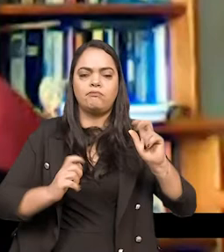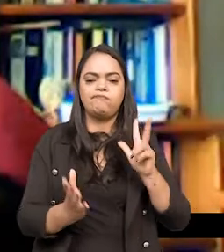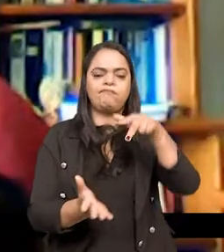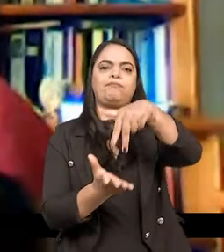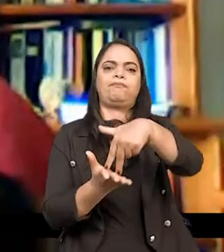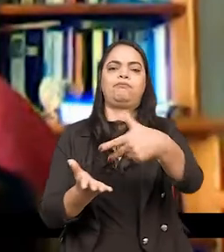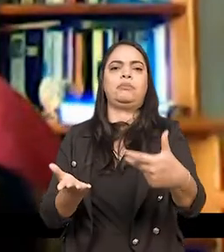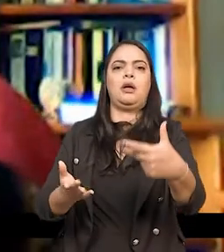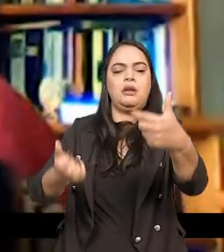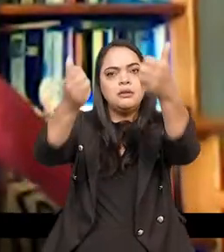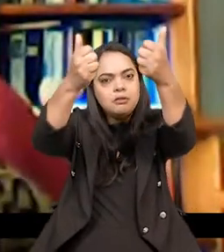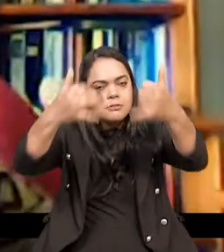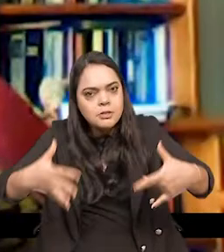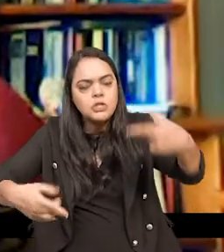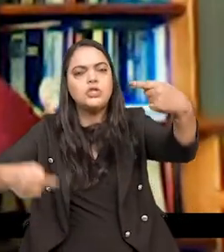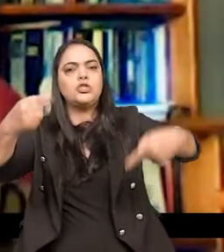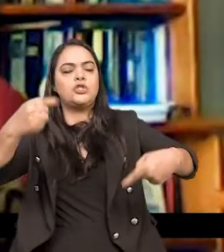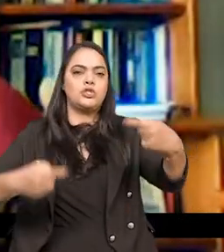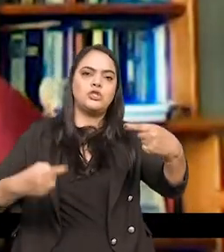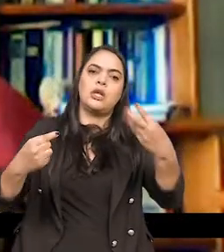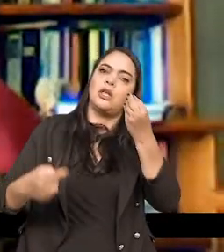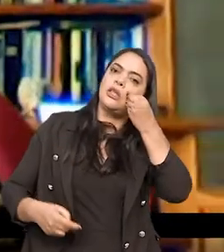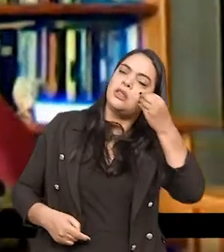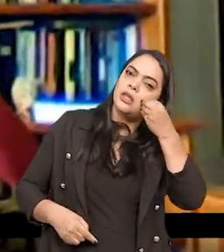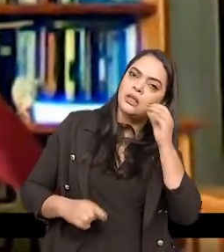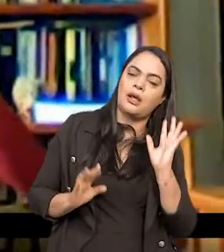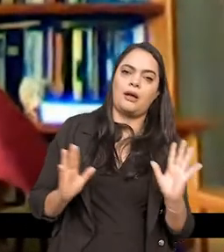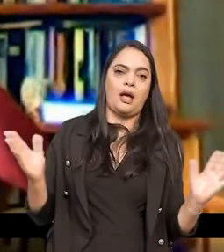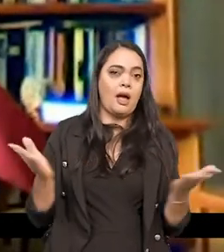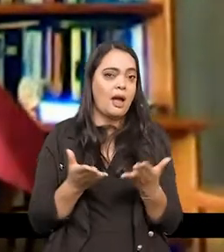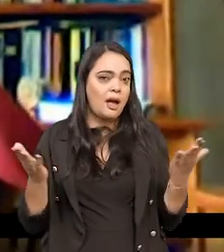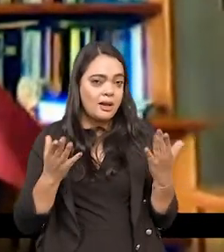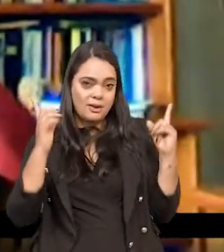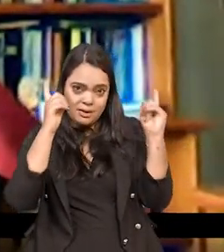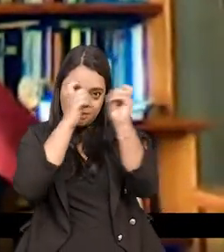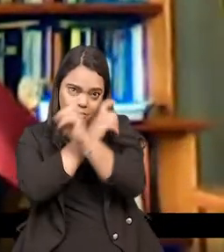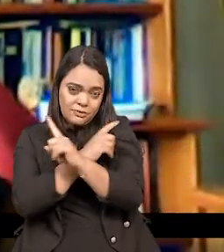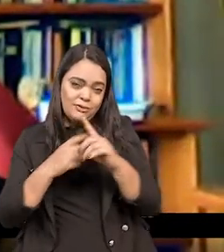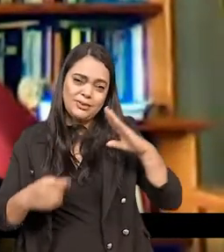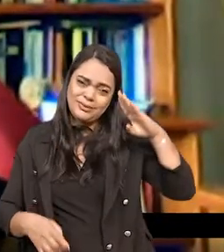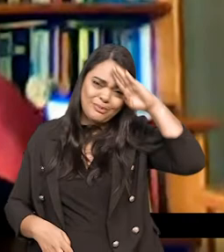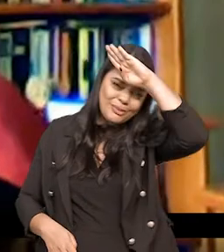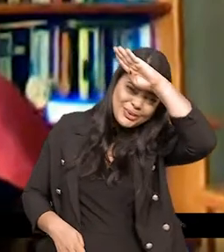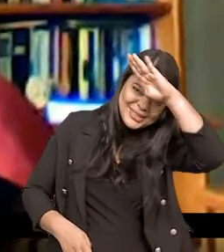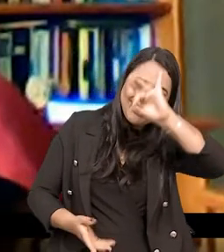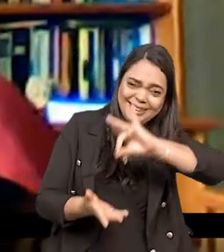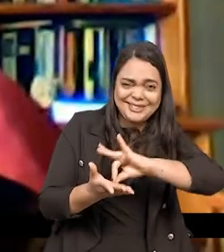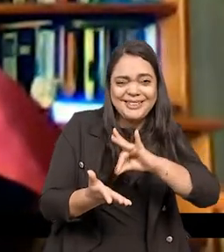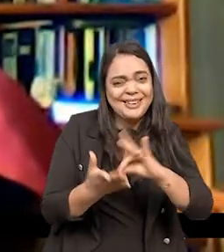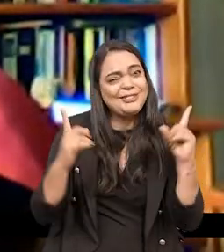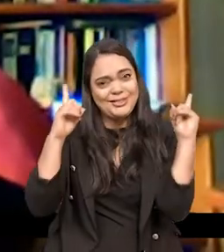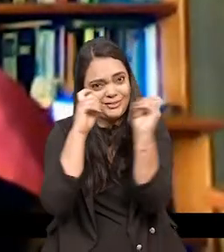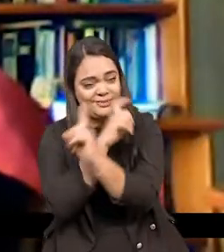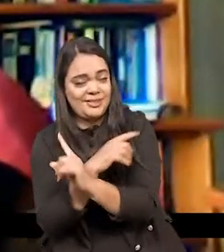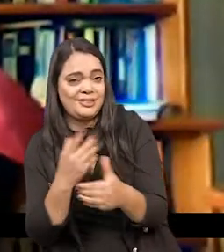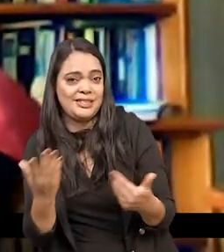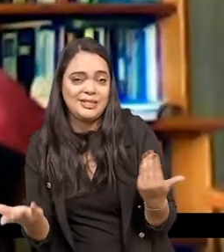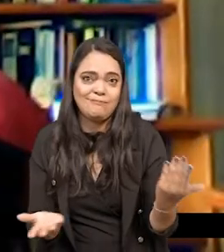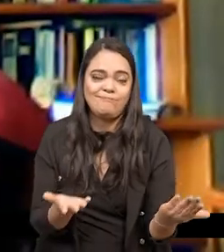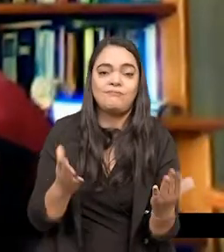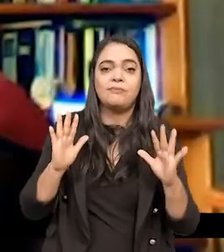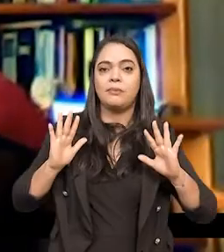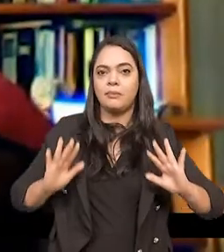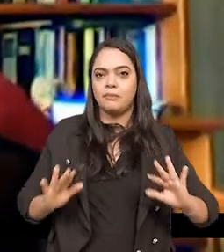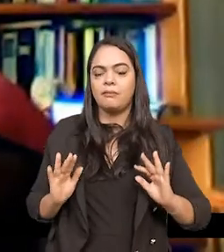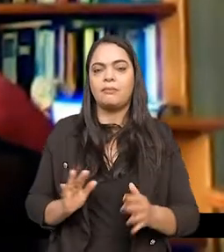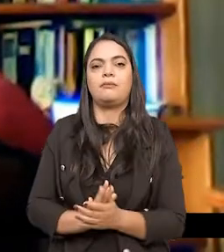ocupar, sabe? Porque, e tentar fazer. Agora é tudo muito difícil com o Bolsonaro, né, gente? É tudo muito difícil.